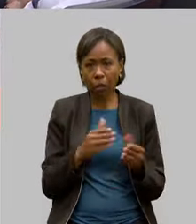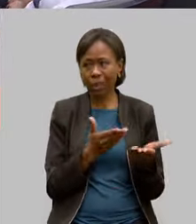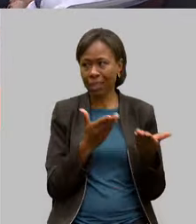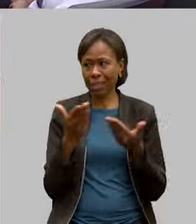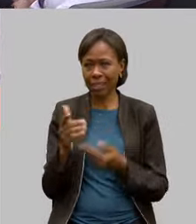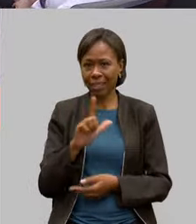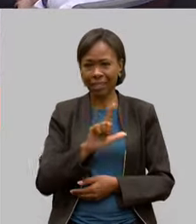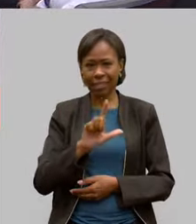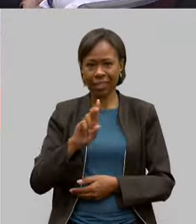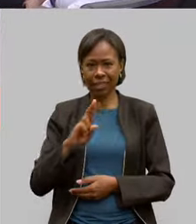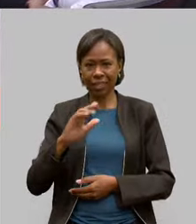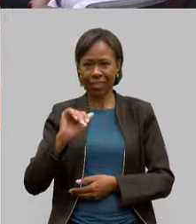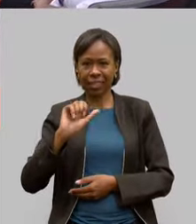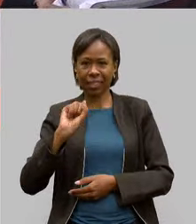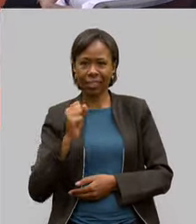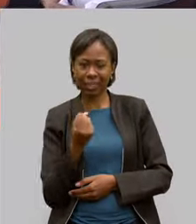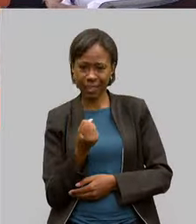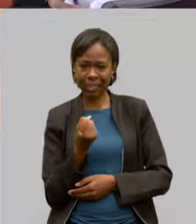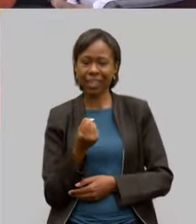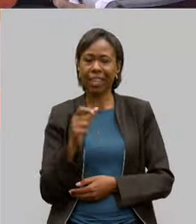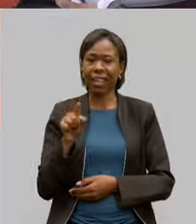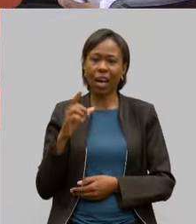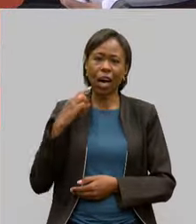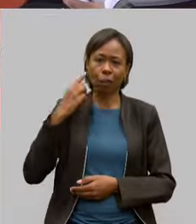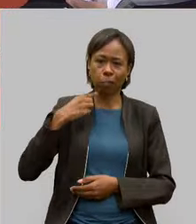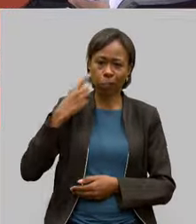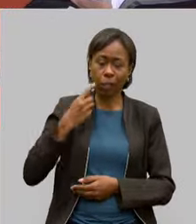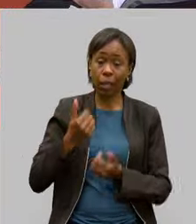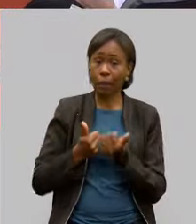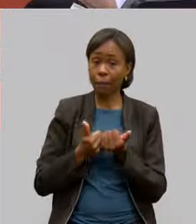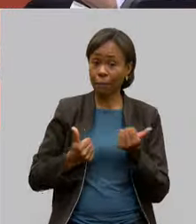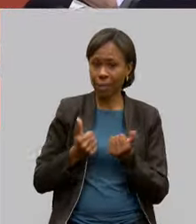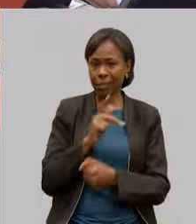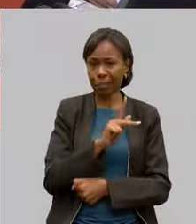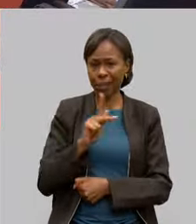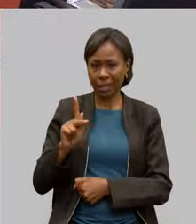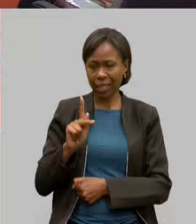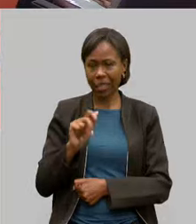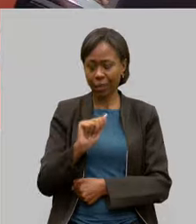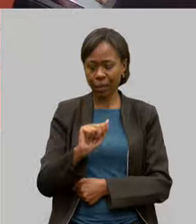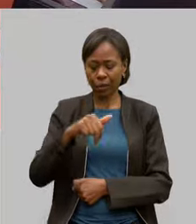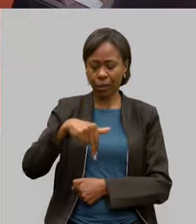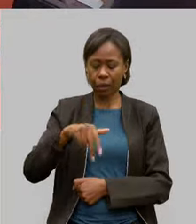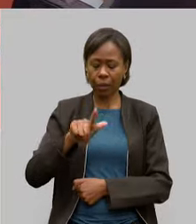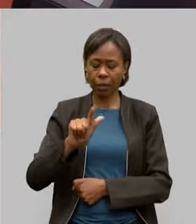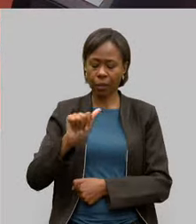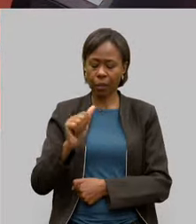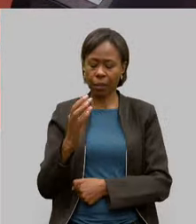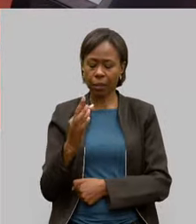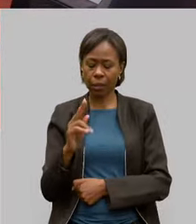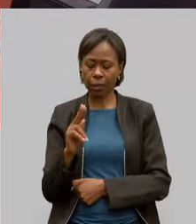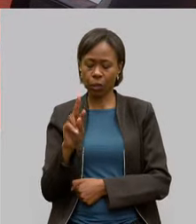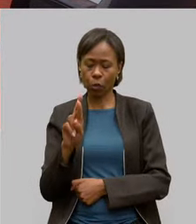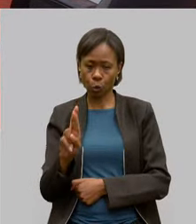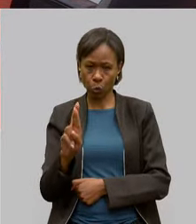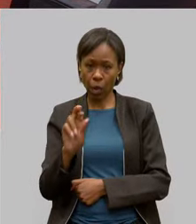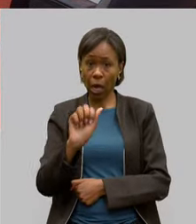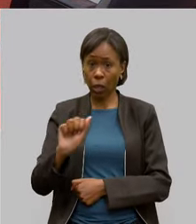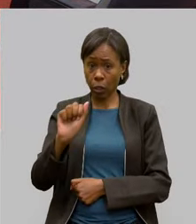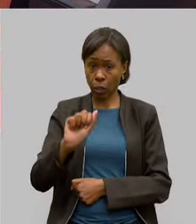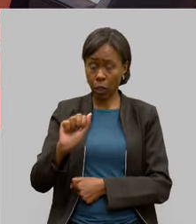candini Soares advogado e vice-presidente do Angatu Associação de cannabis